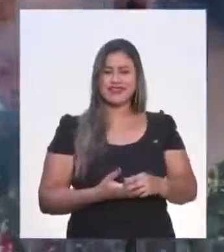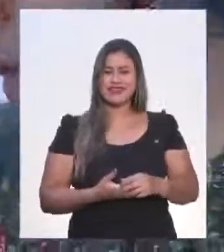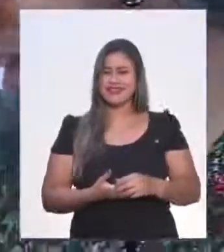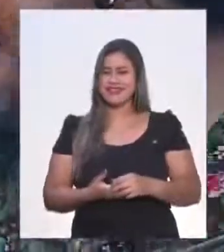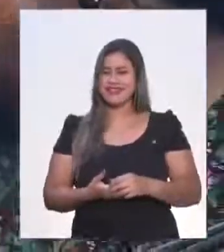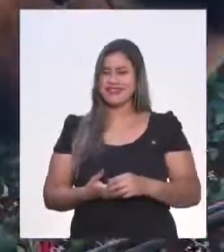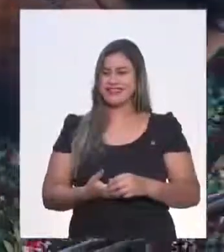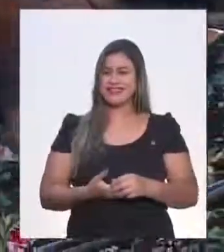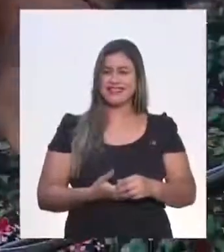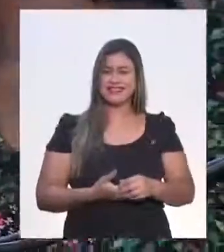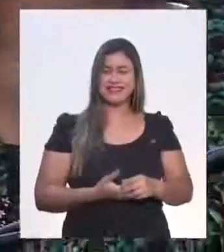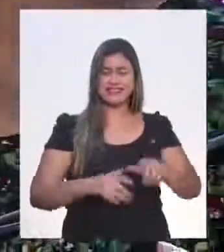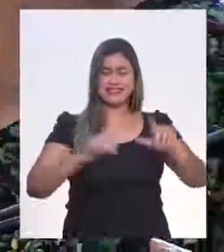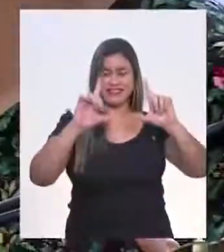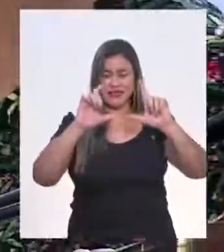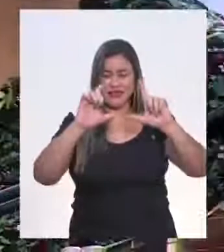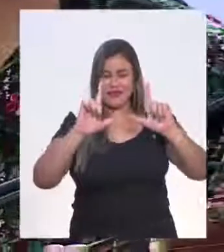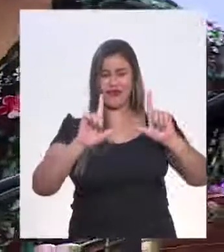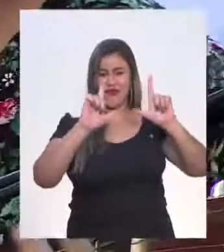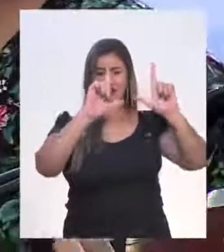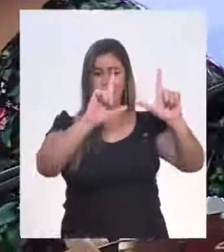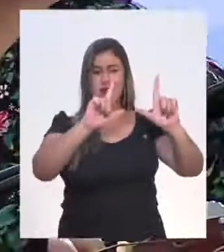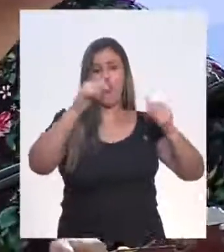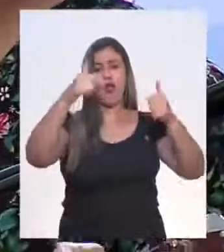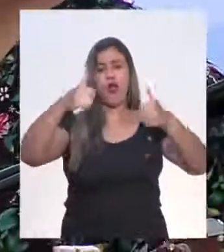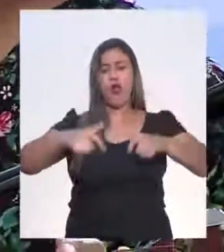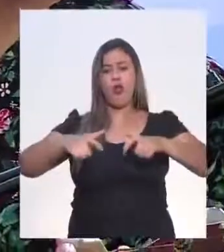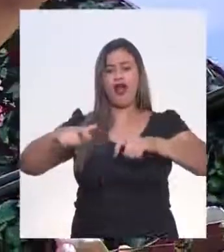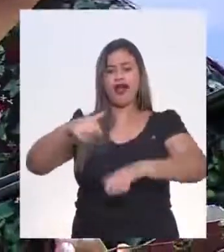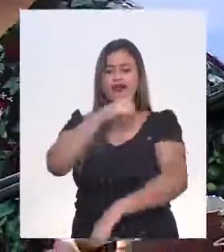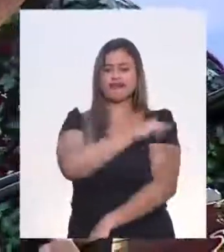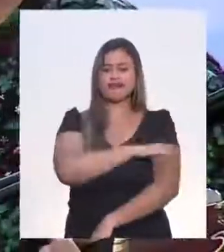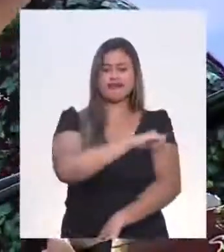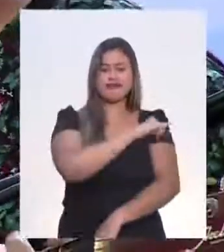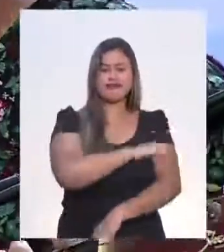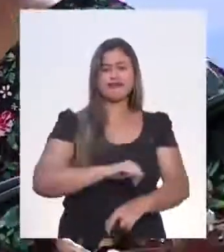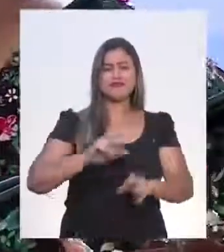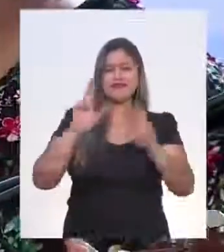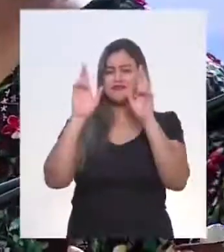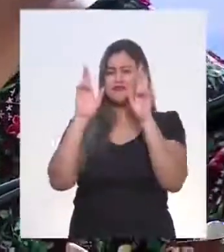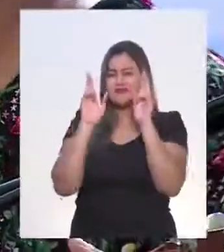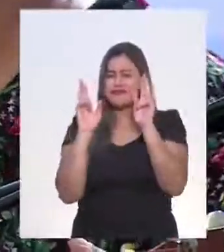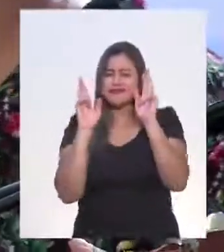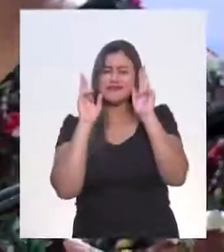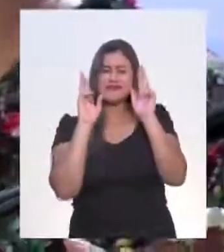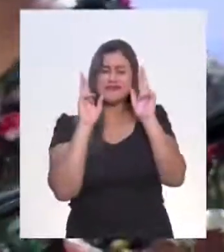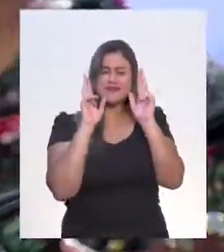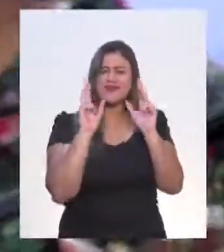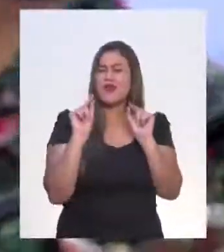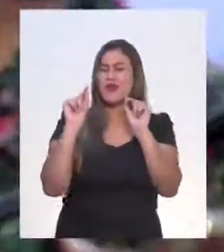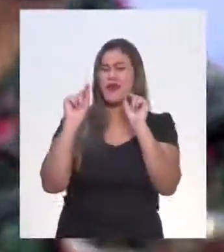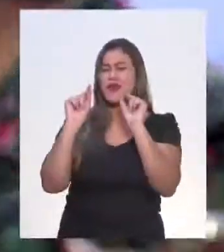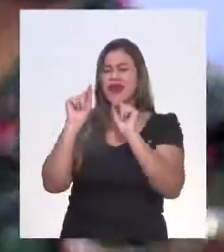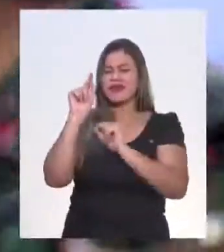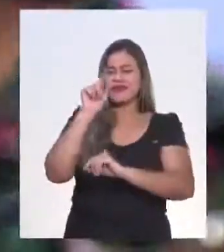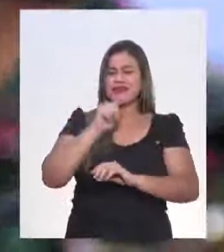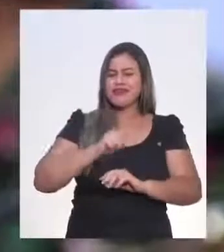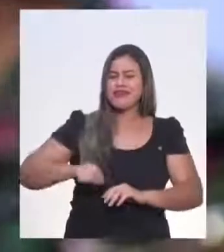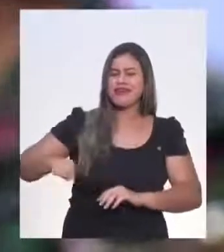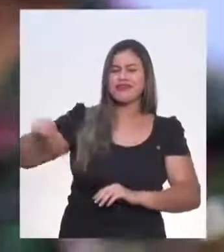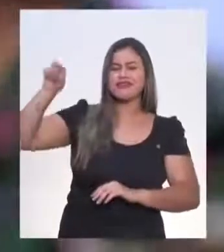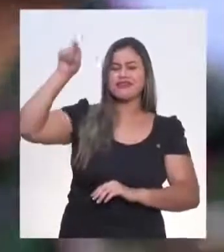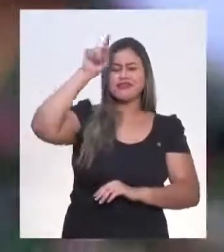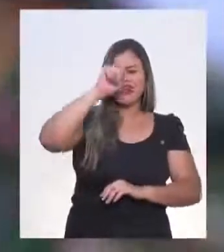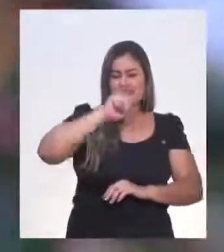o porta-retrato no rio EA Esperança nos carrocéis do